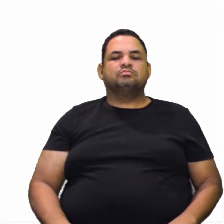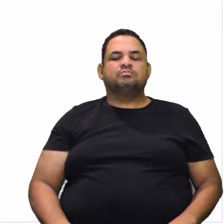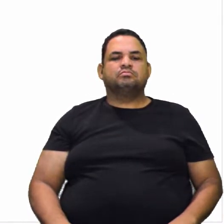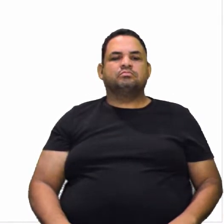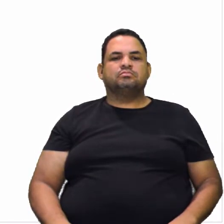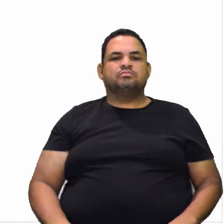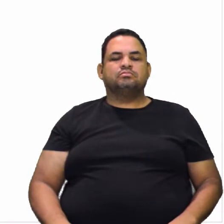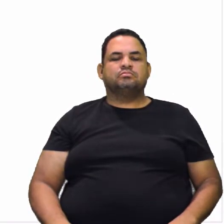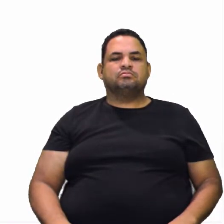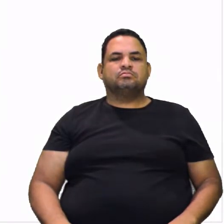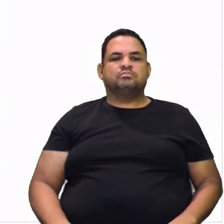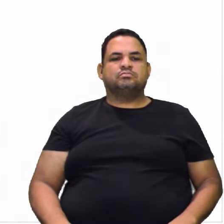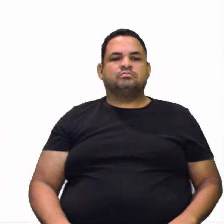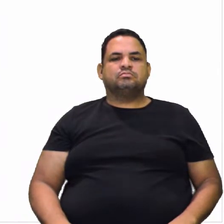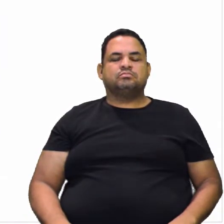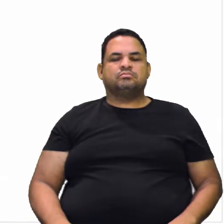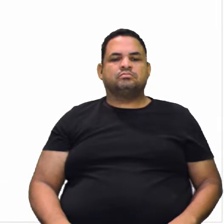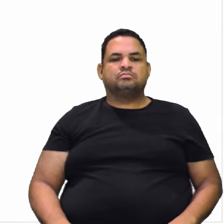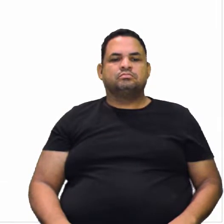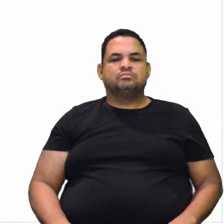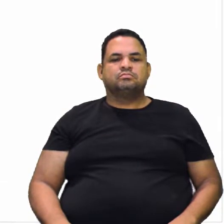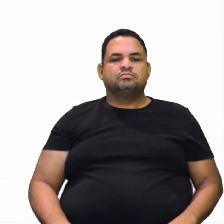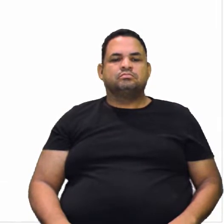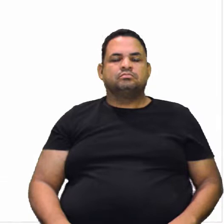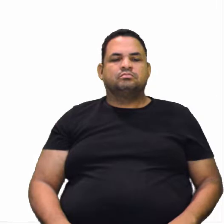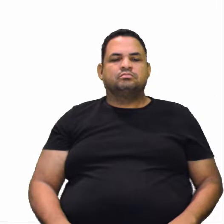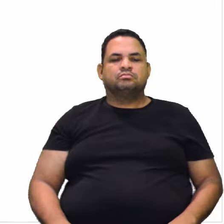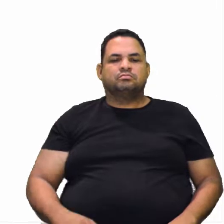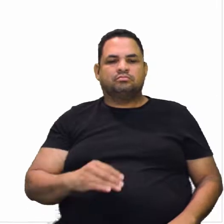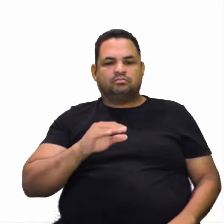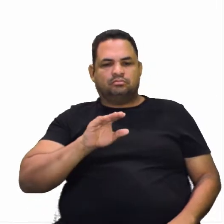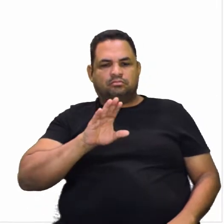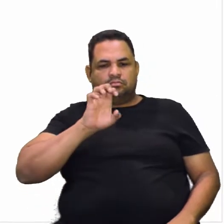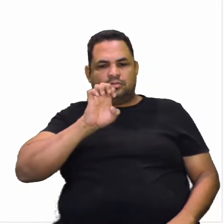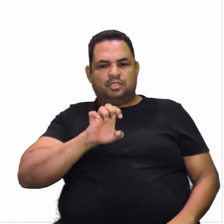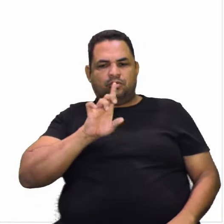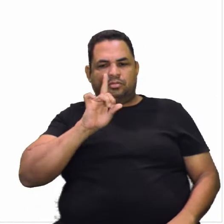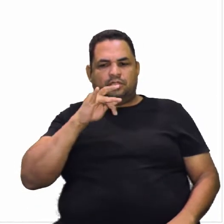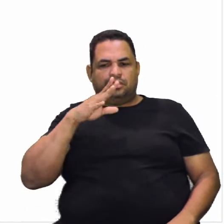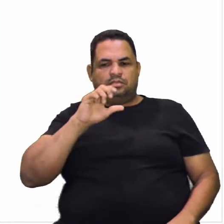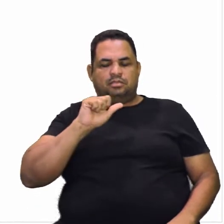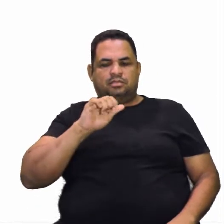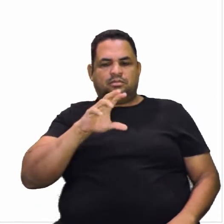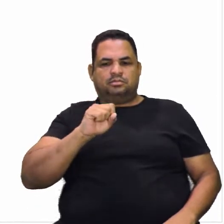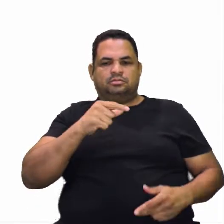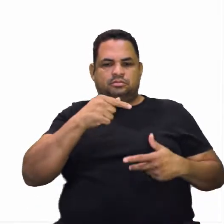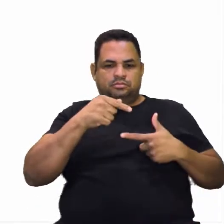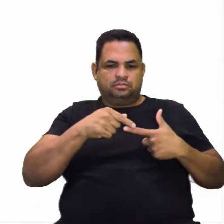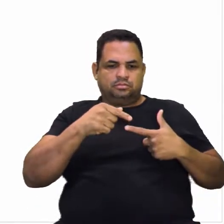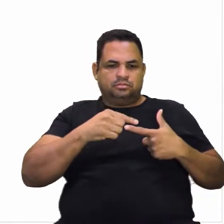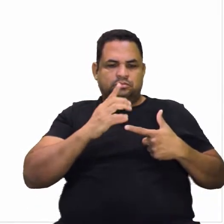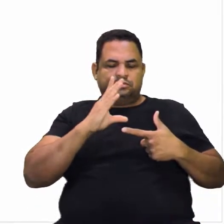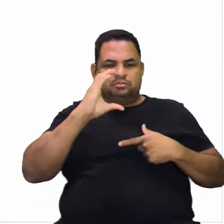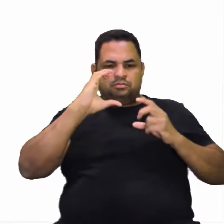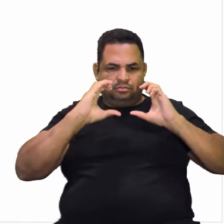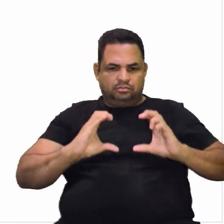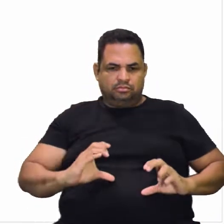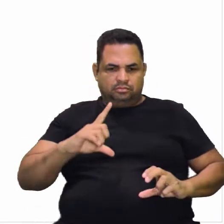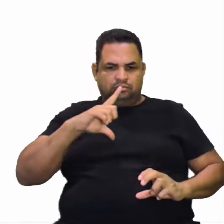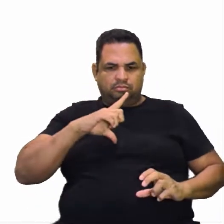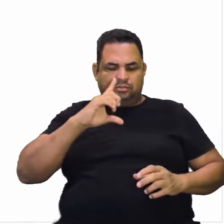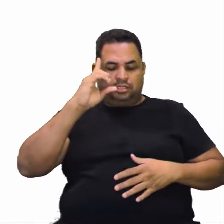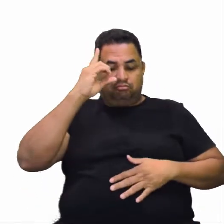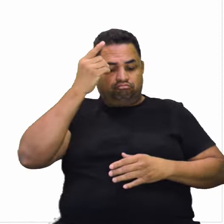Outros, então nós já vimos aqui, ó, nós já vimos os eupátridas, que eram cidadãos, que tinham pleno